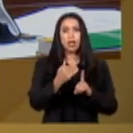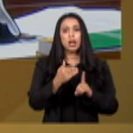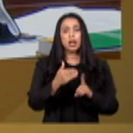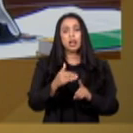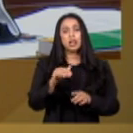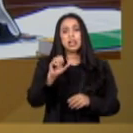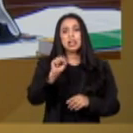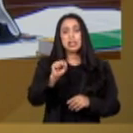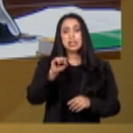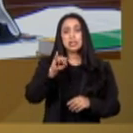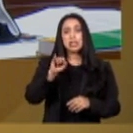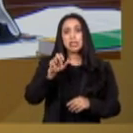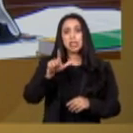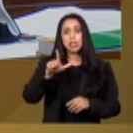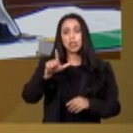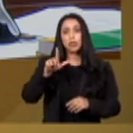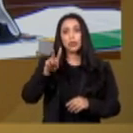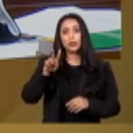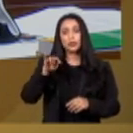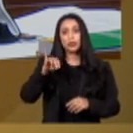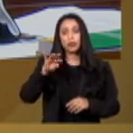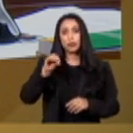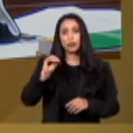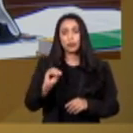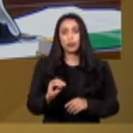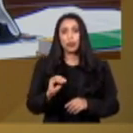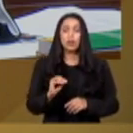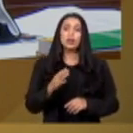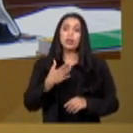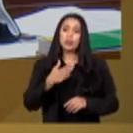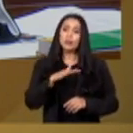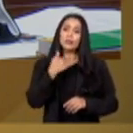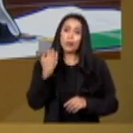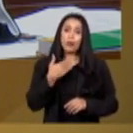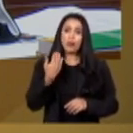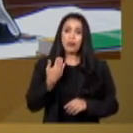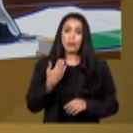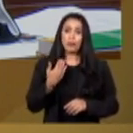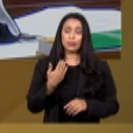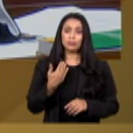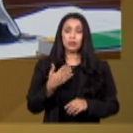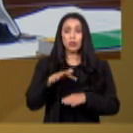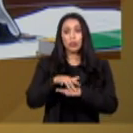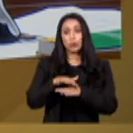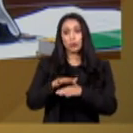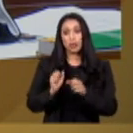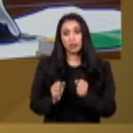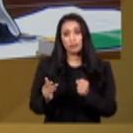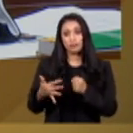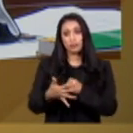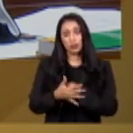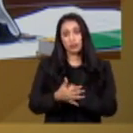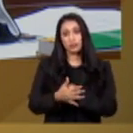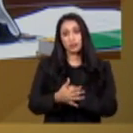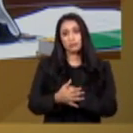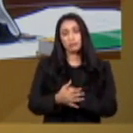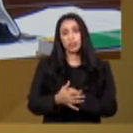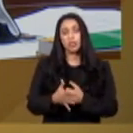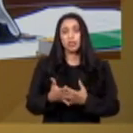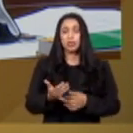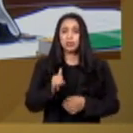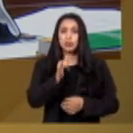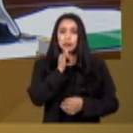capanema de souza e faleceu vítima do cor verde e que nos dois são uma grande saudade